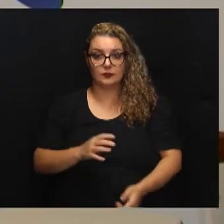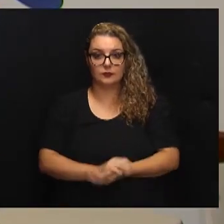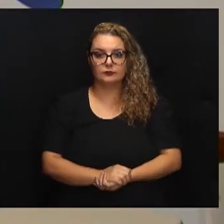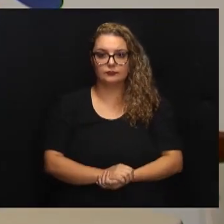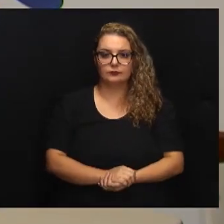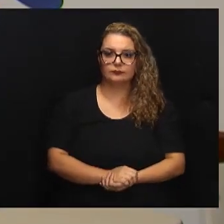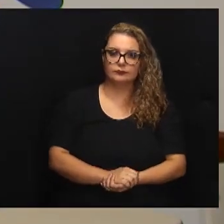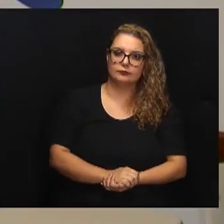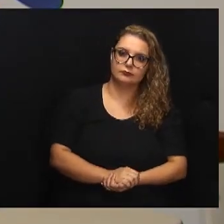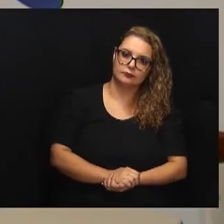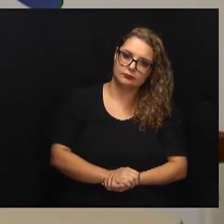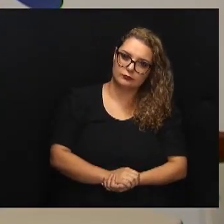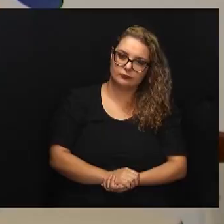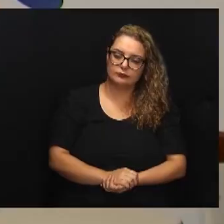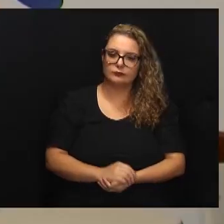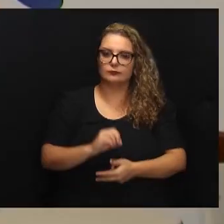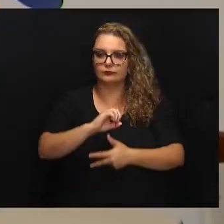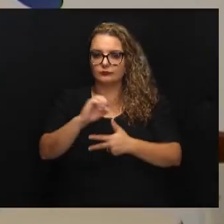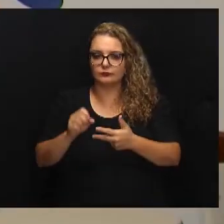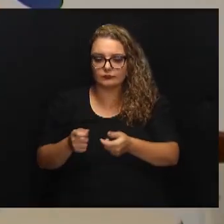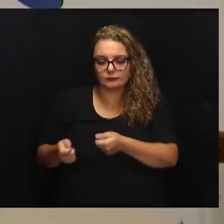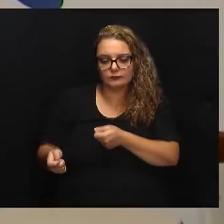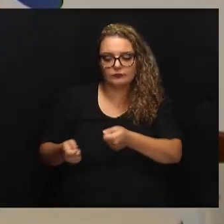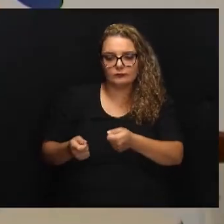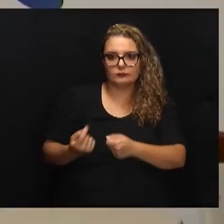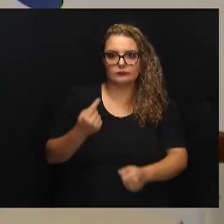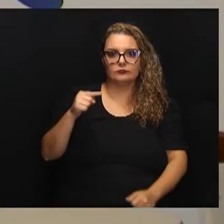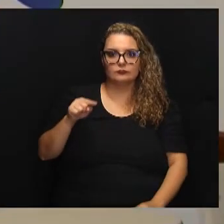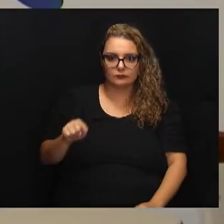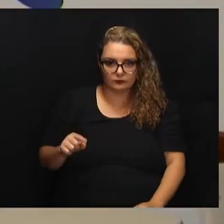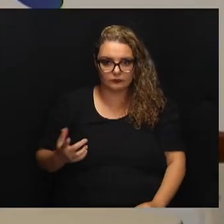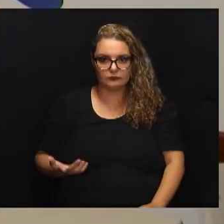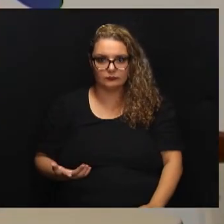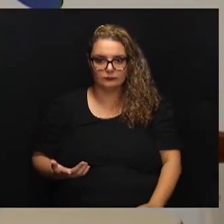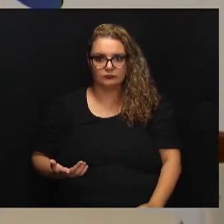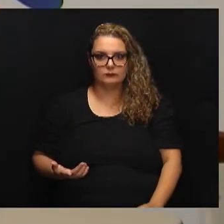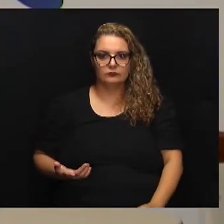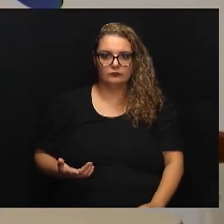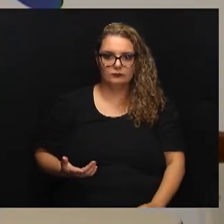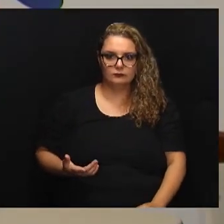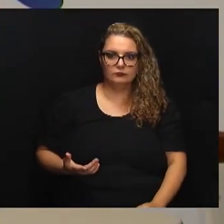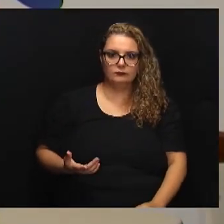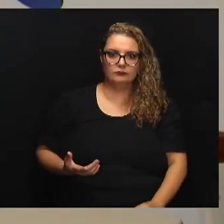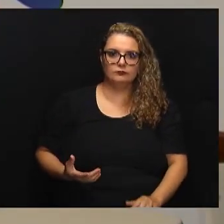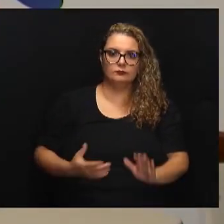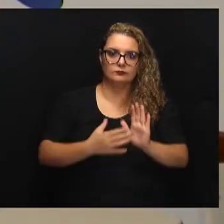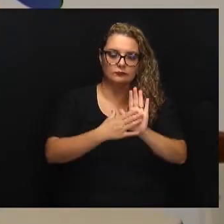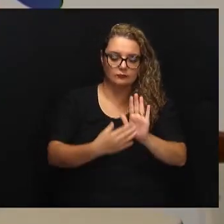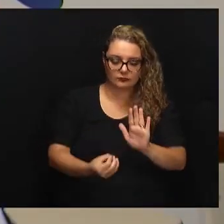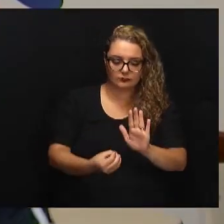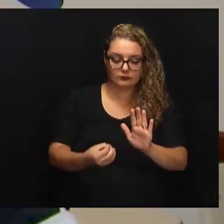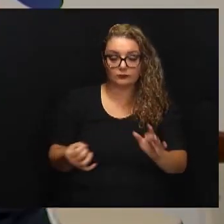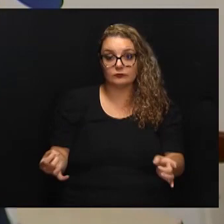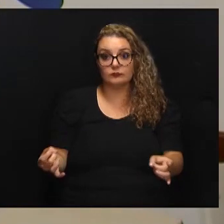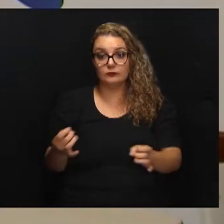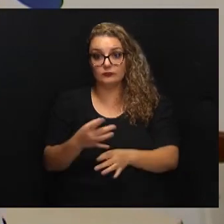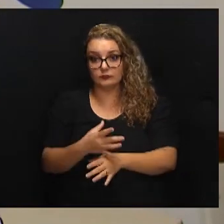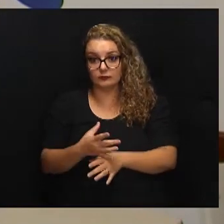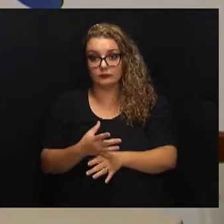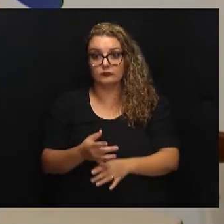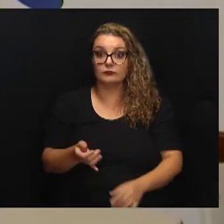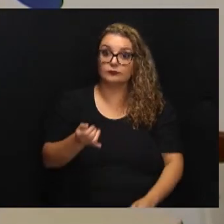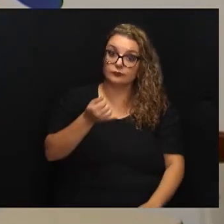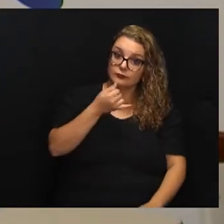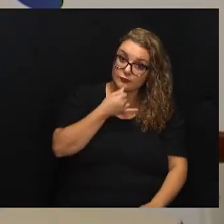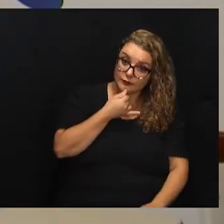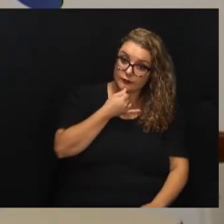Apesar do Enem estar segurando a nota 1000 ao máximo, com esses modelos prontos, muitas vezes, infelizmente, por